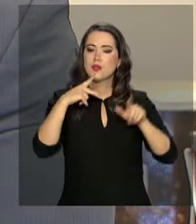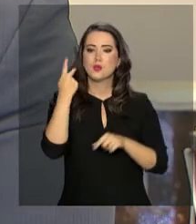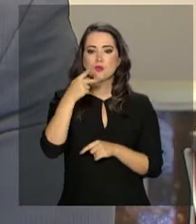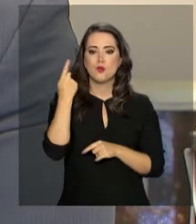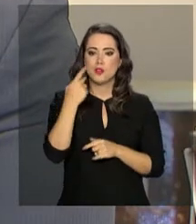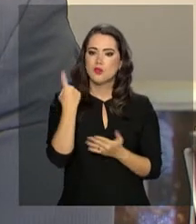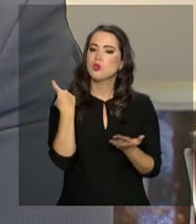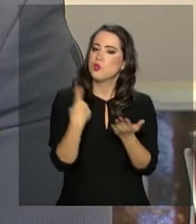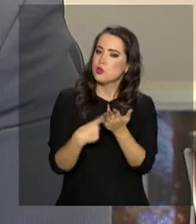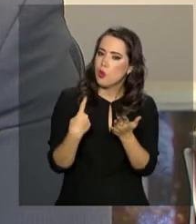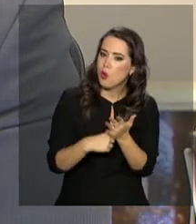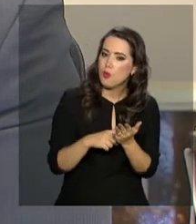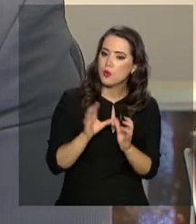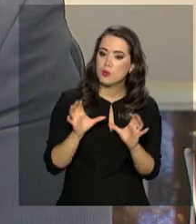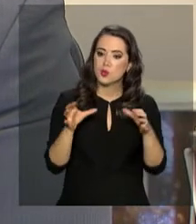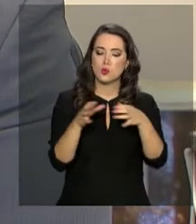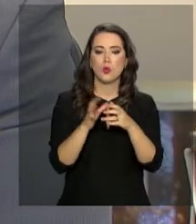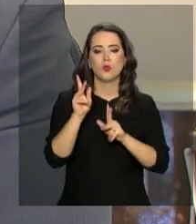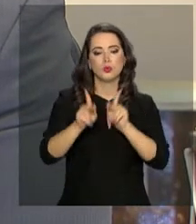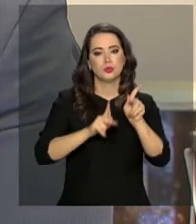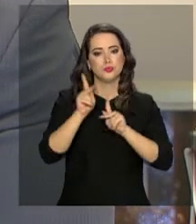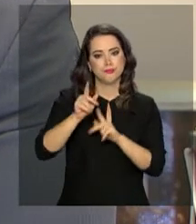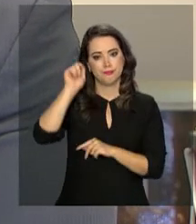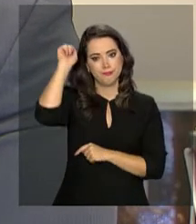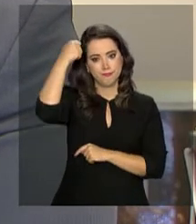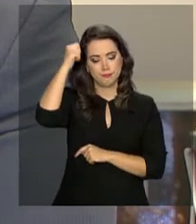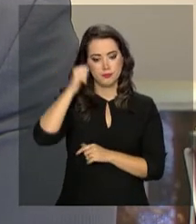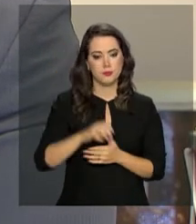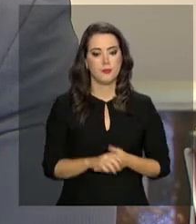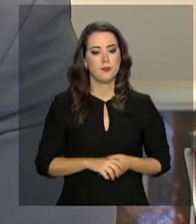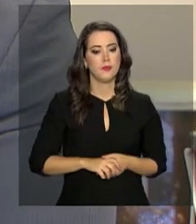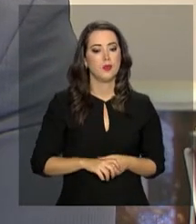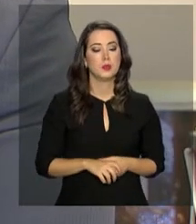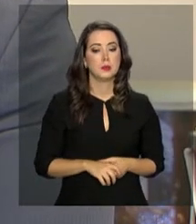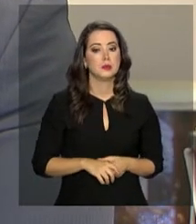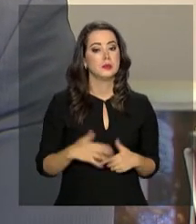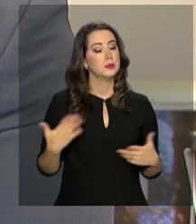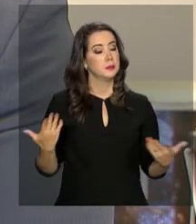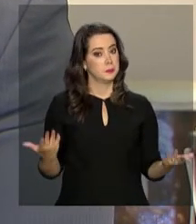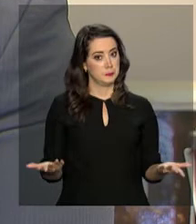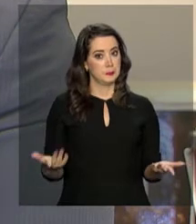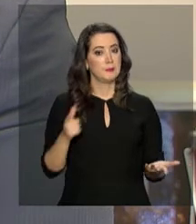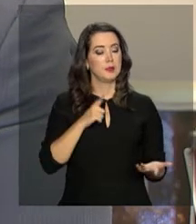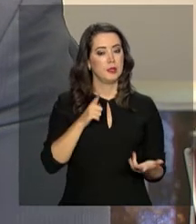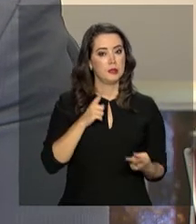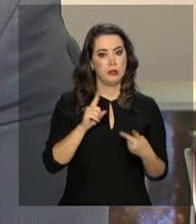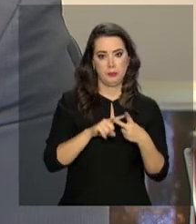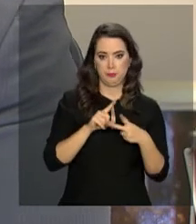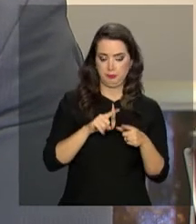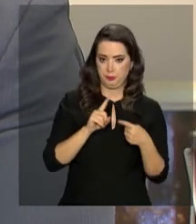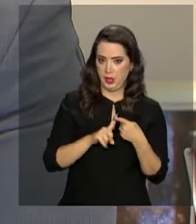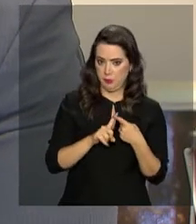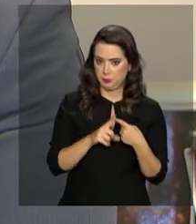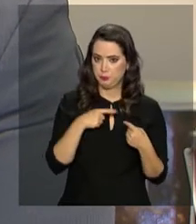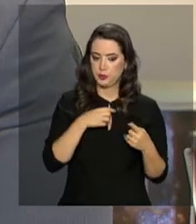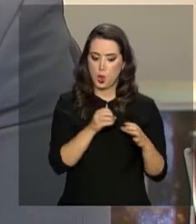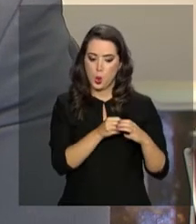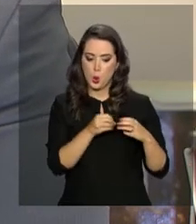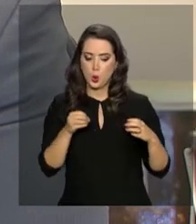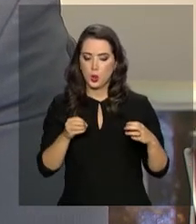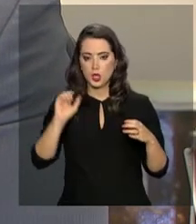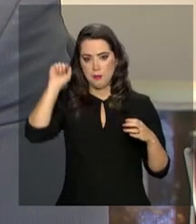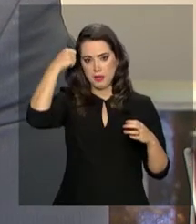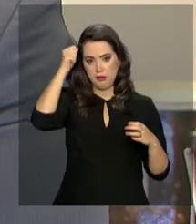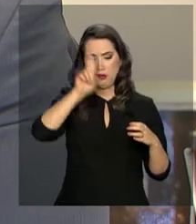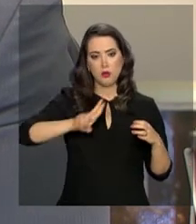afirmativas desenvolvidas nos últimos anos além da do do sistema de reserva de vagas para negros